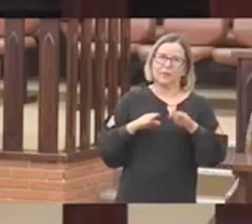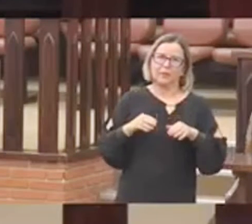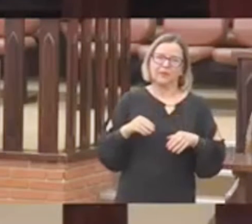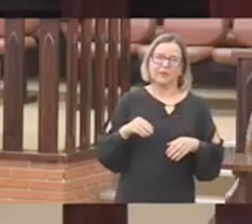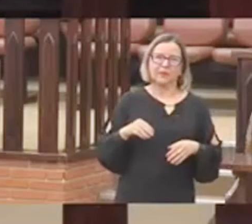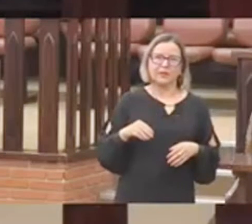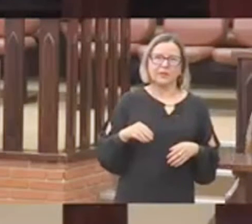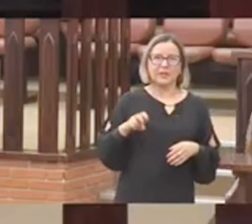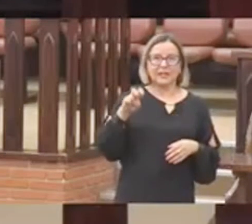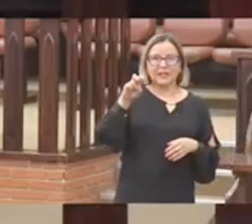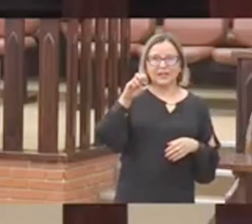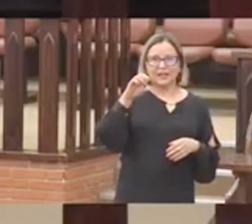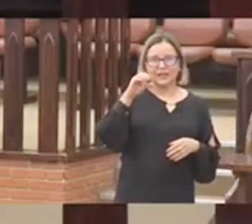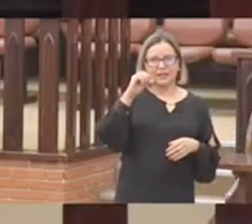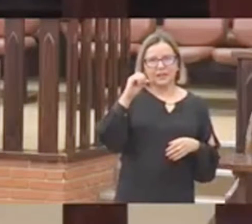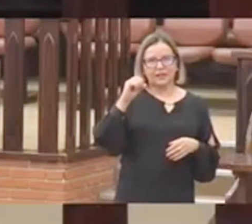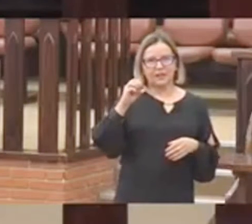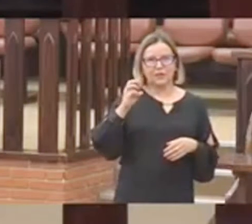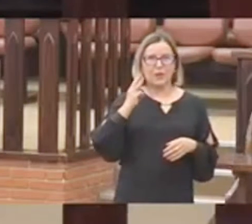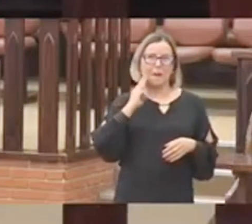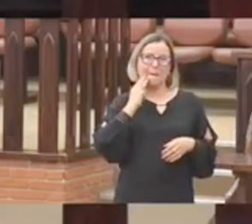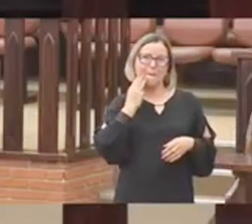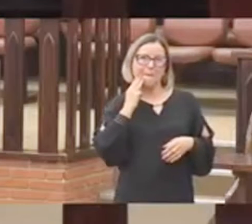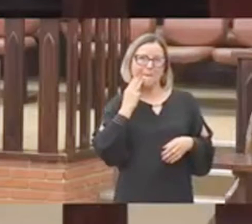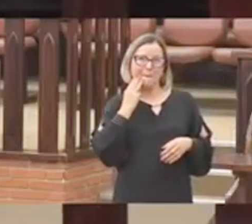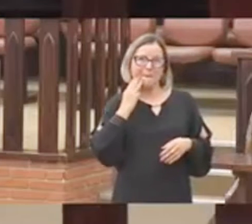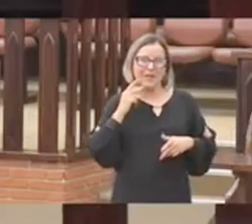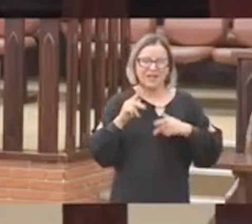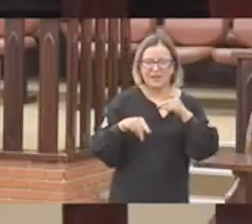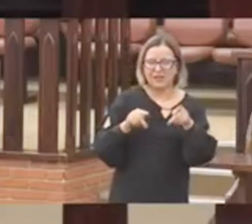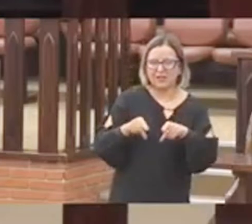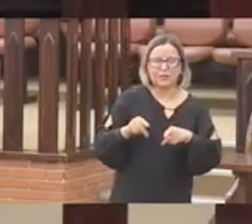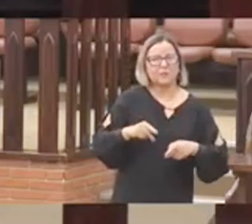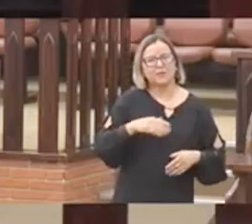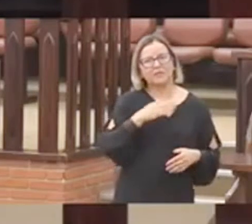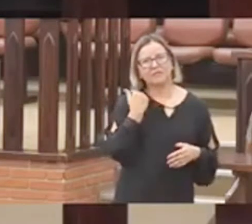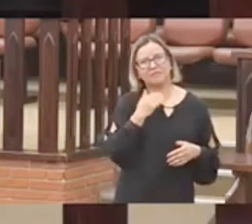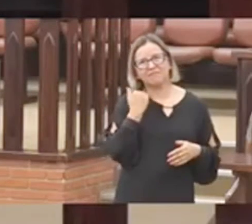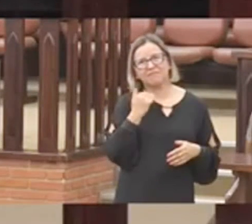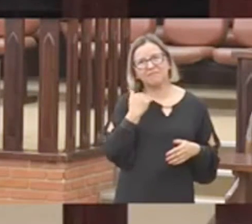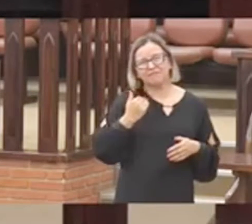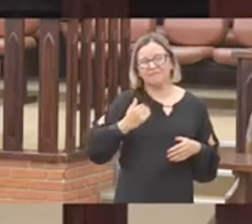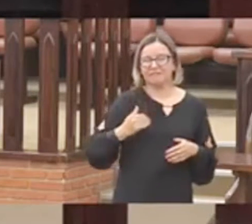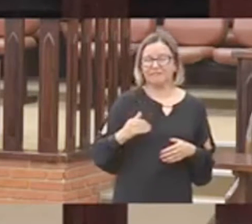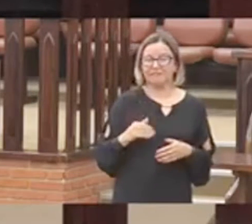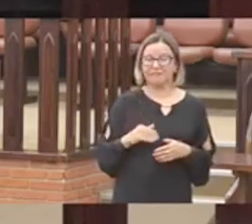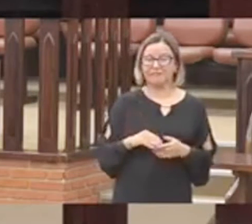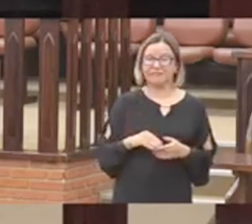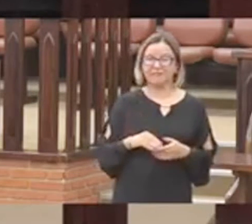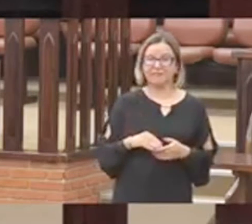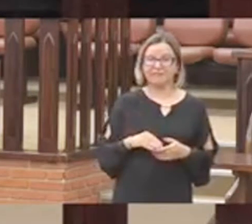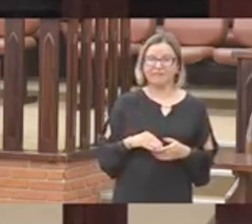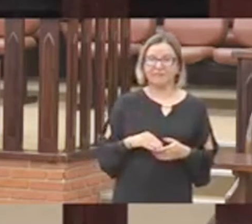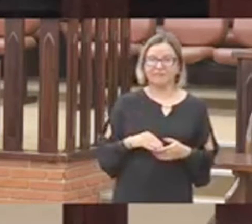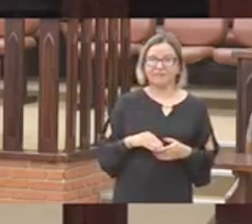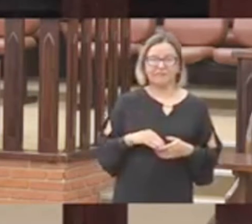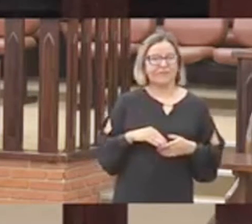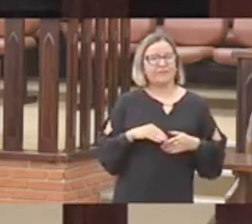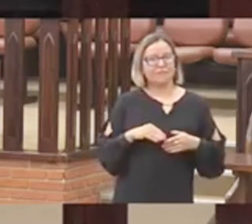pessoas foram afetadas pelo vírus. E dizem os estudiosos que cerca de 50 milhões, mas isso não é um